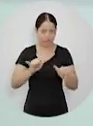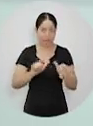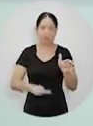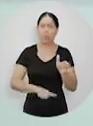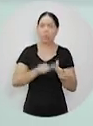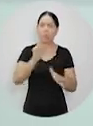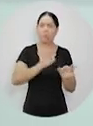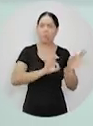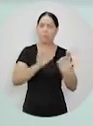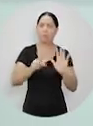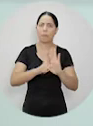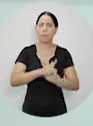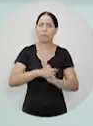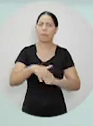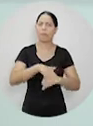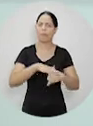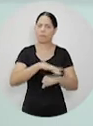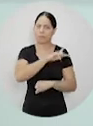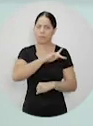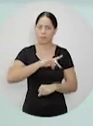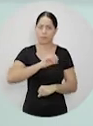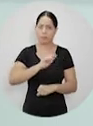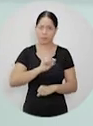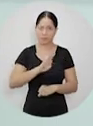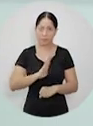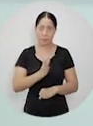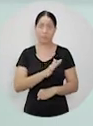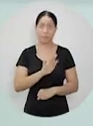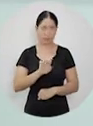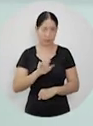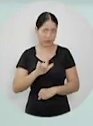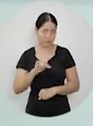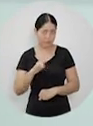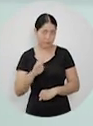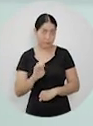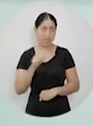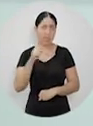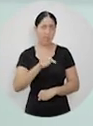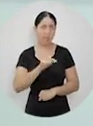No primeiro bloco, conversamos com o presidente da OAB Nacional, Felipe Santa Cruz,